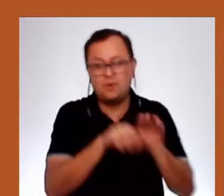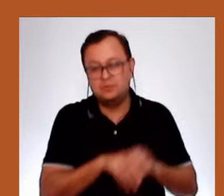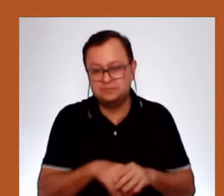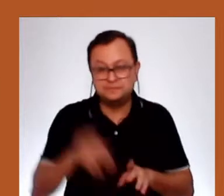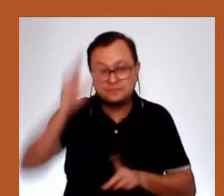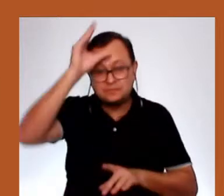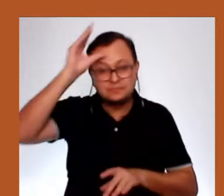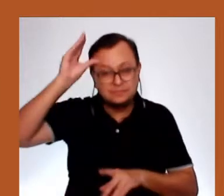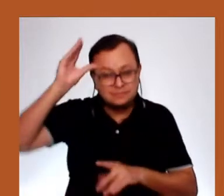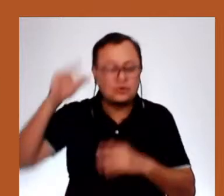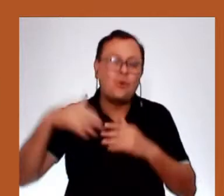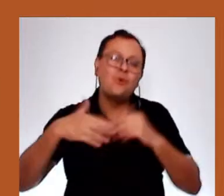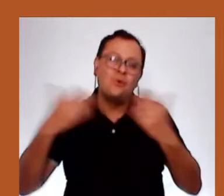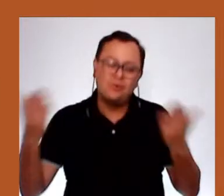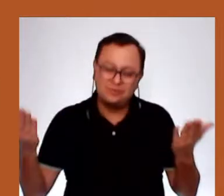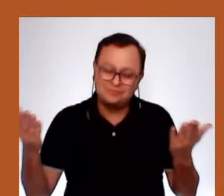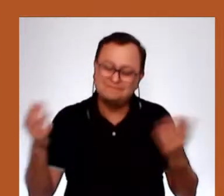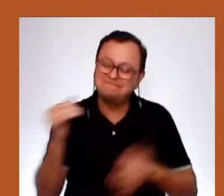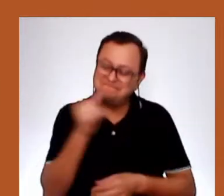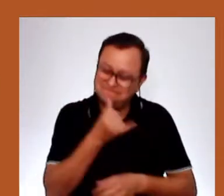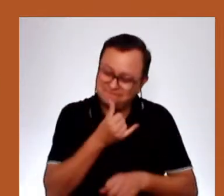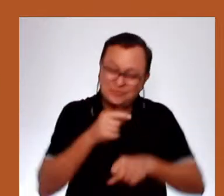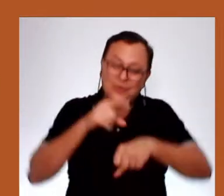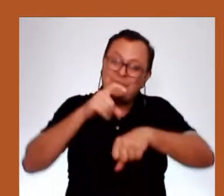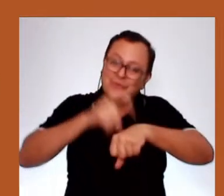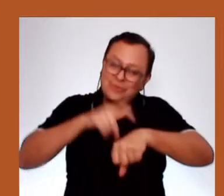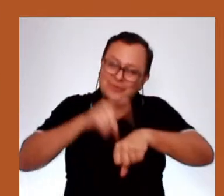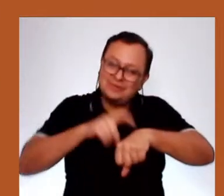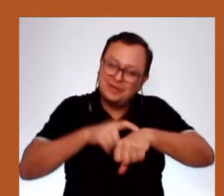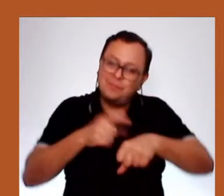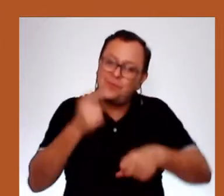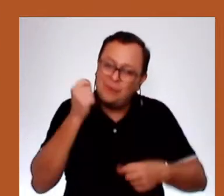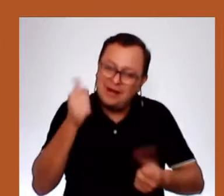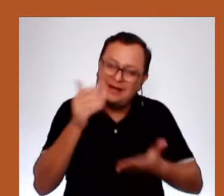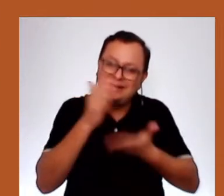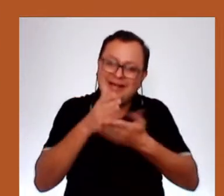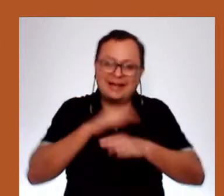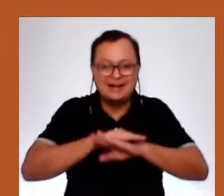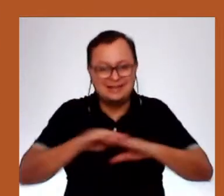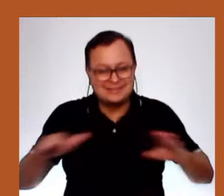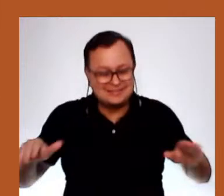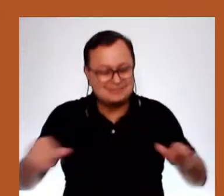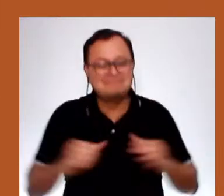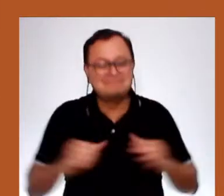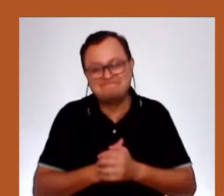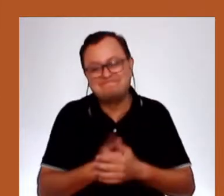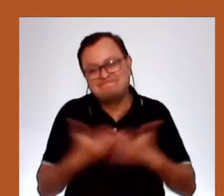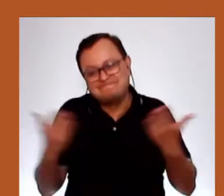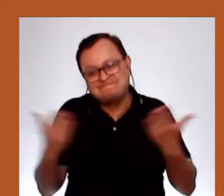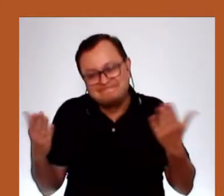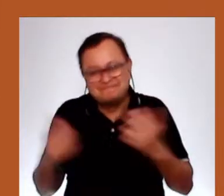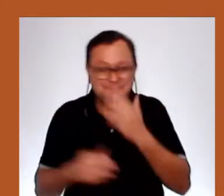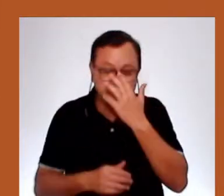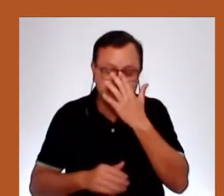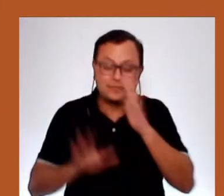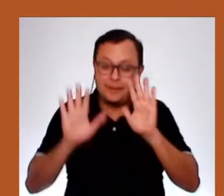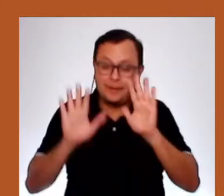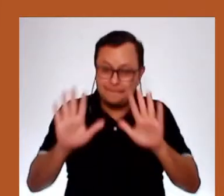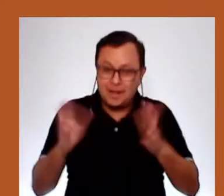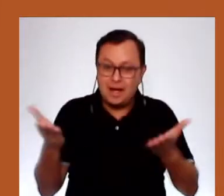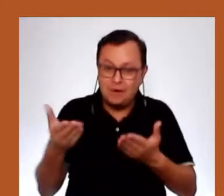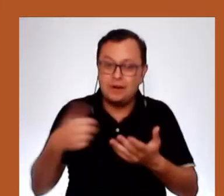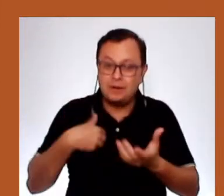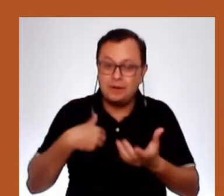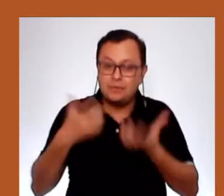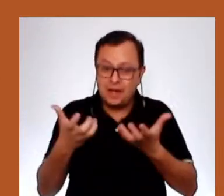nosso tempo está acabando. Eu ficaria mais uma hora batendo papo com vocês aqui. Eu queria que vocês fizessem as suas considerações